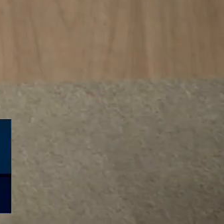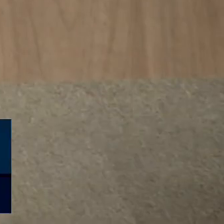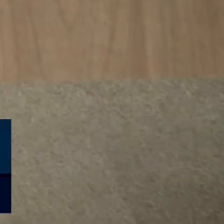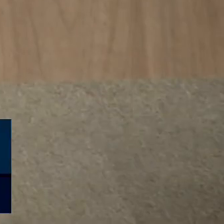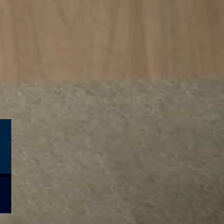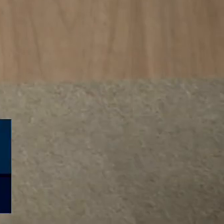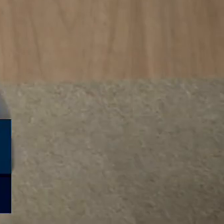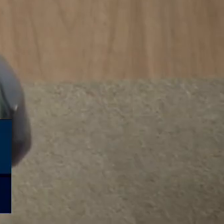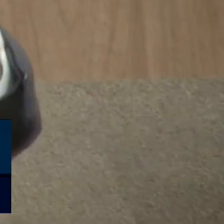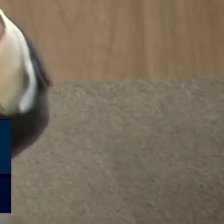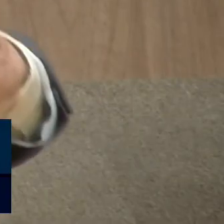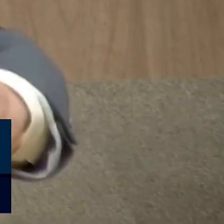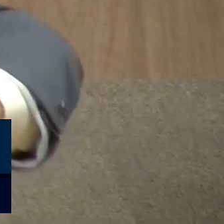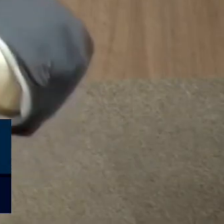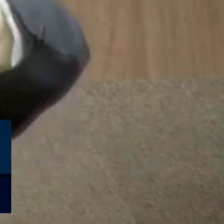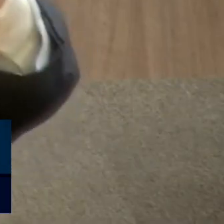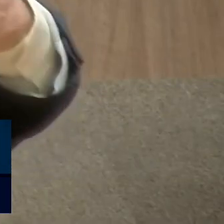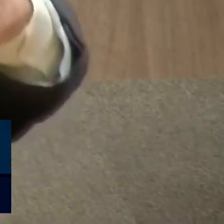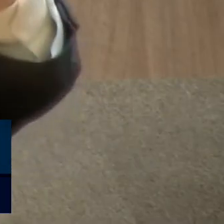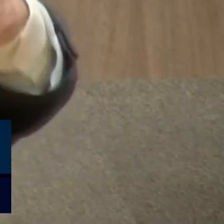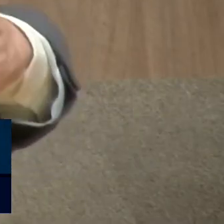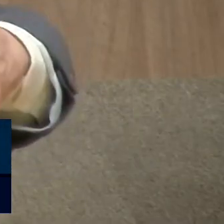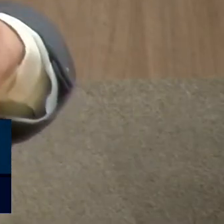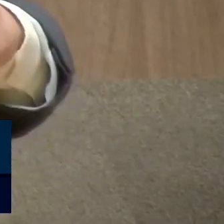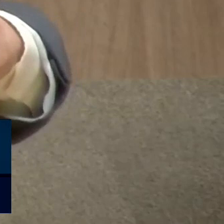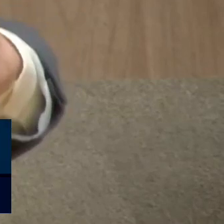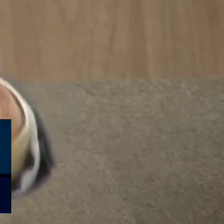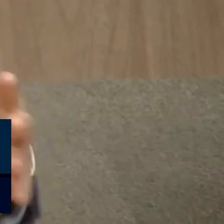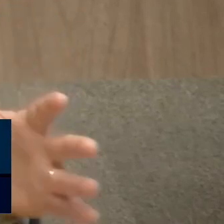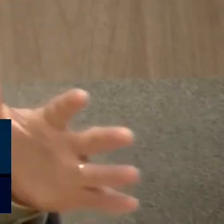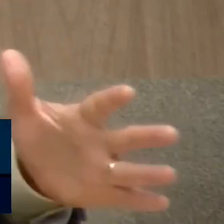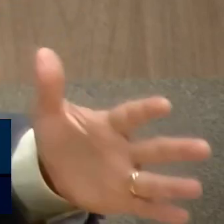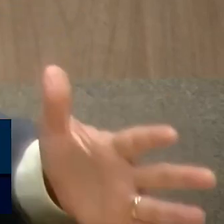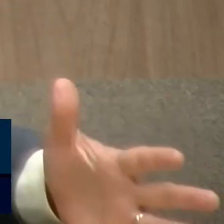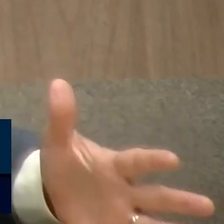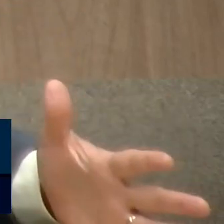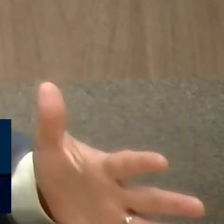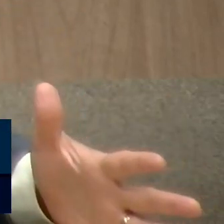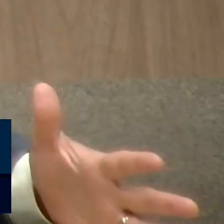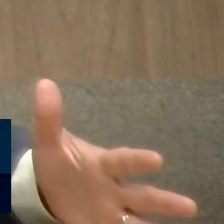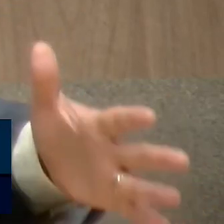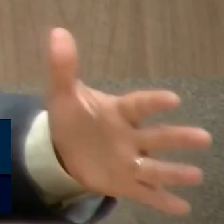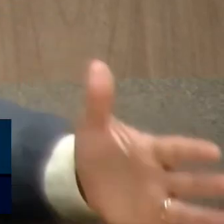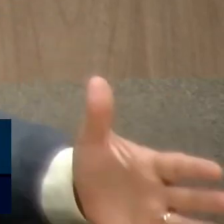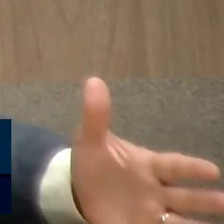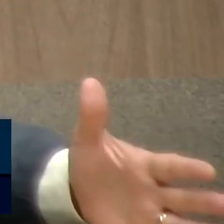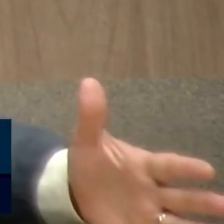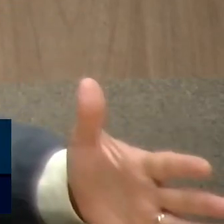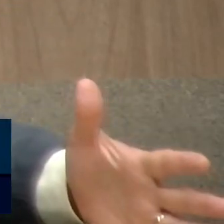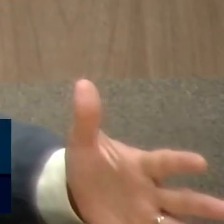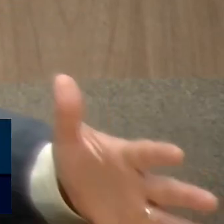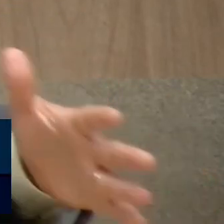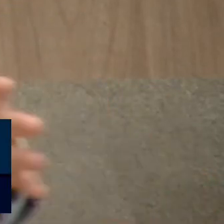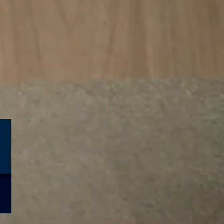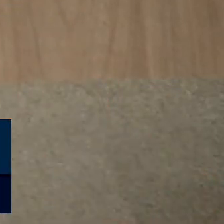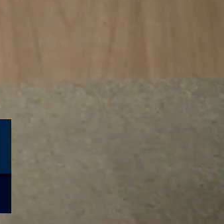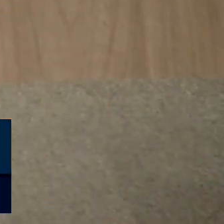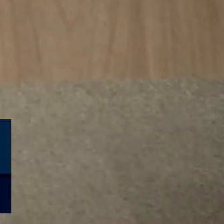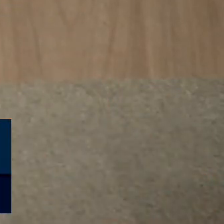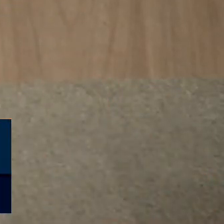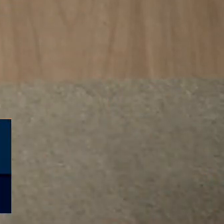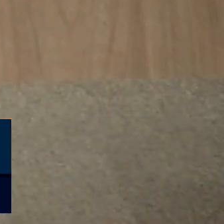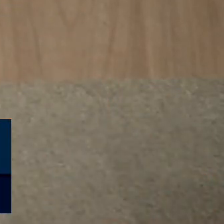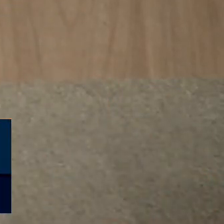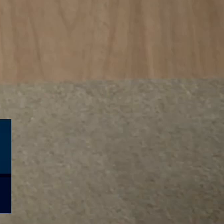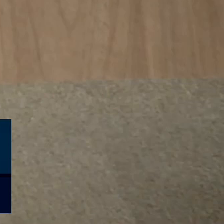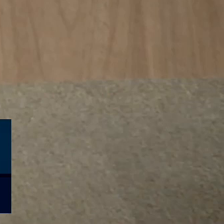porque não estão preocupado com a br11 com a 235 tem que então vamos vamos cobrar dos nossos deputados federais dos nossos senadores né para que possa